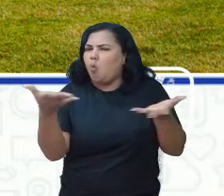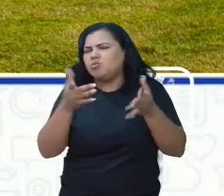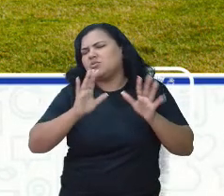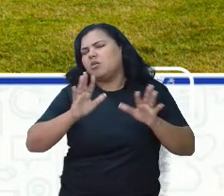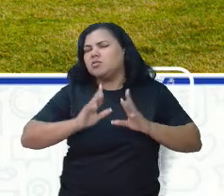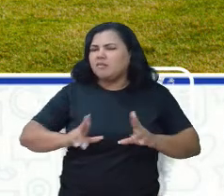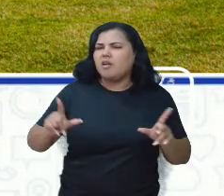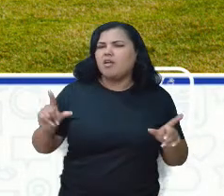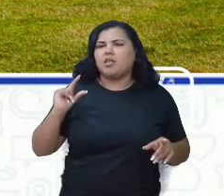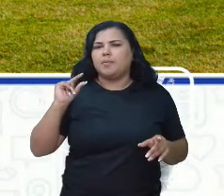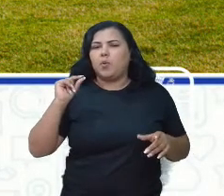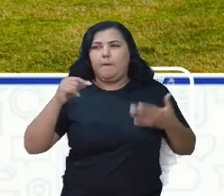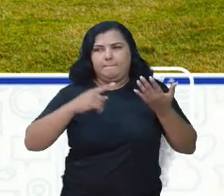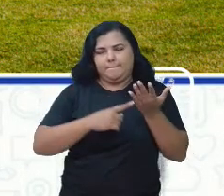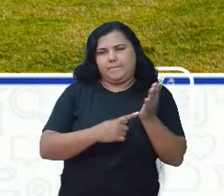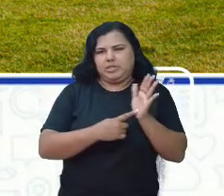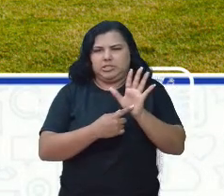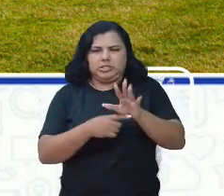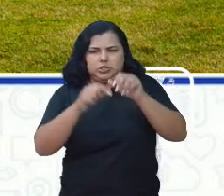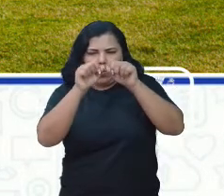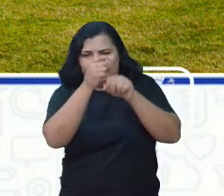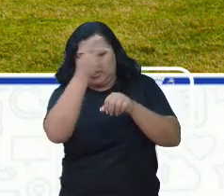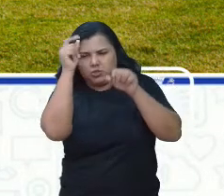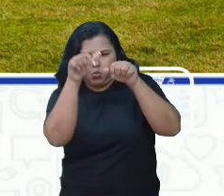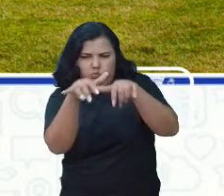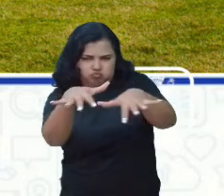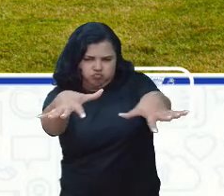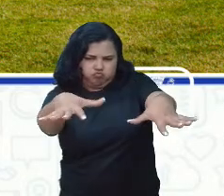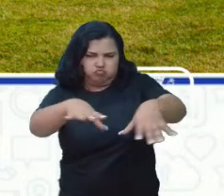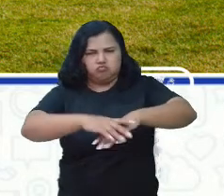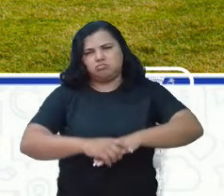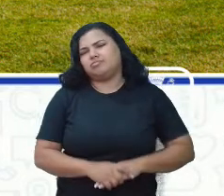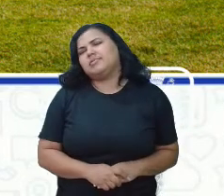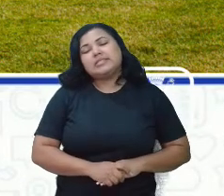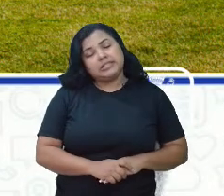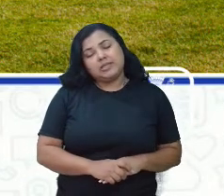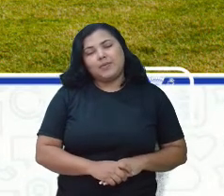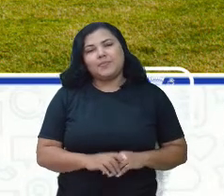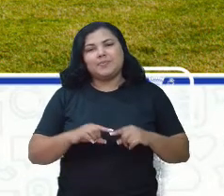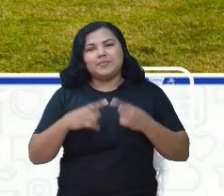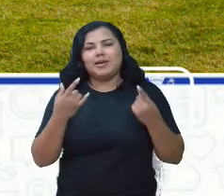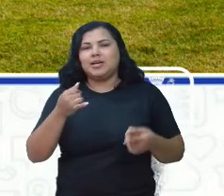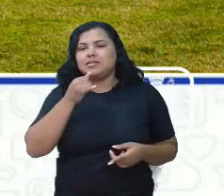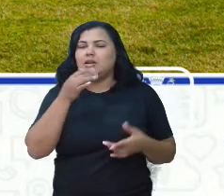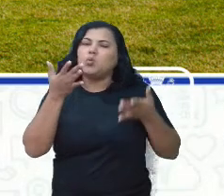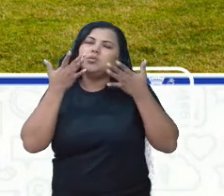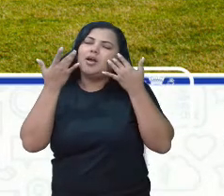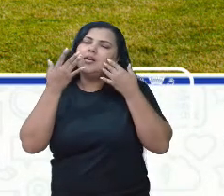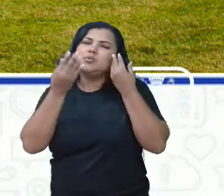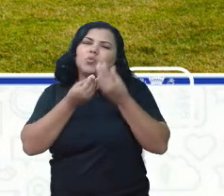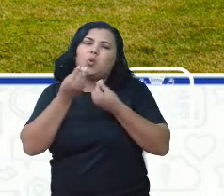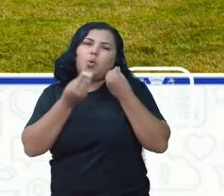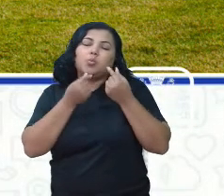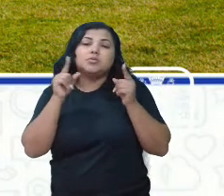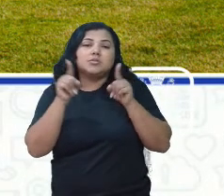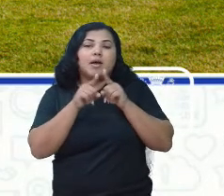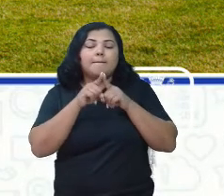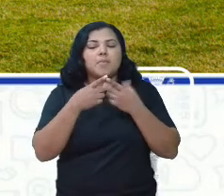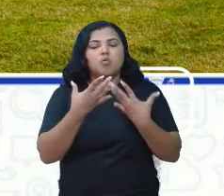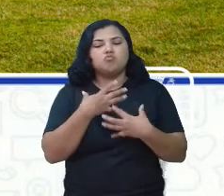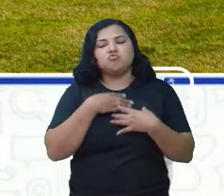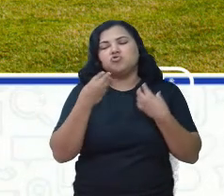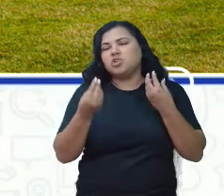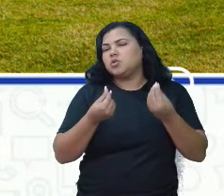hoje, né? Um espetáculo com um público, uma plateia, um palco. Mas o teatro, isso também, essa